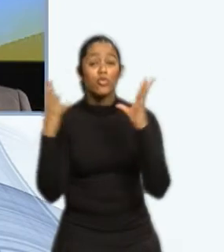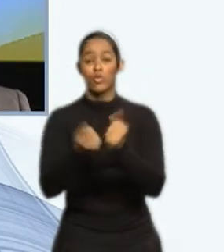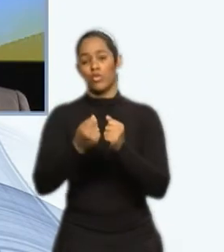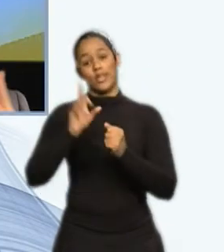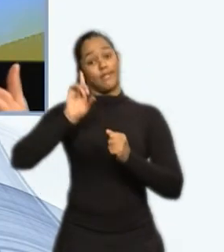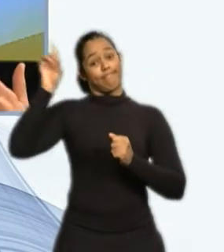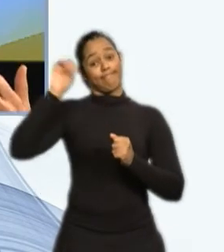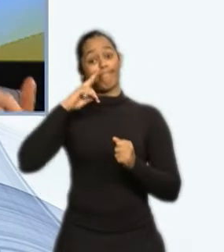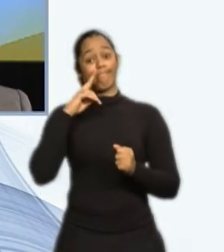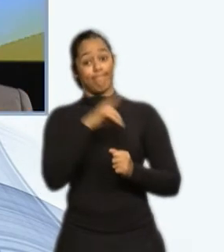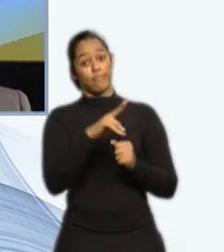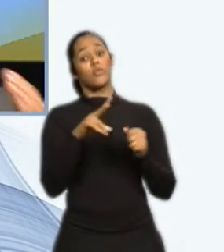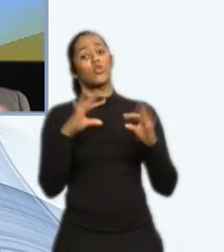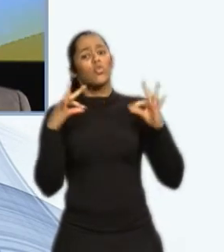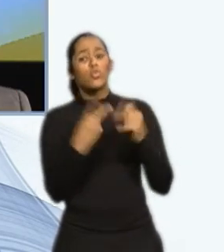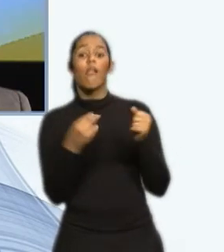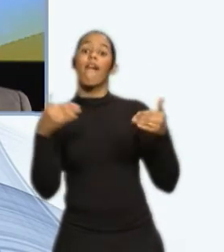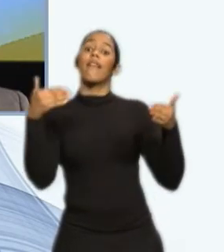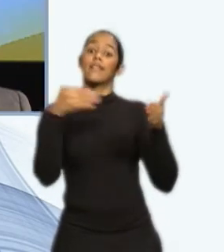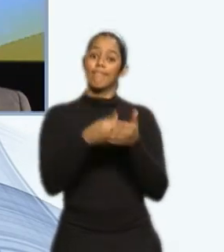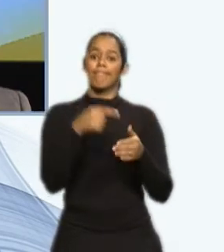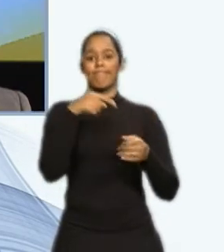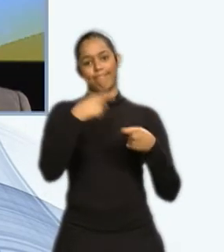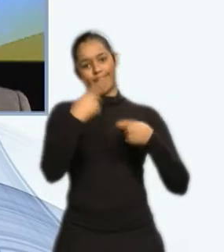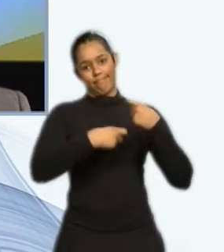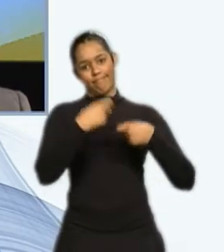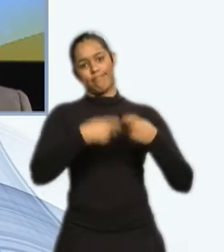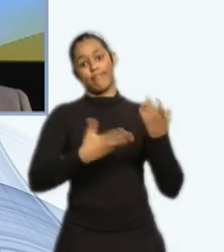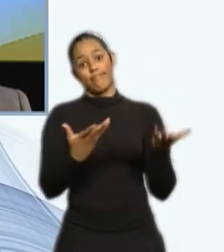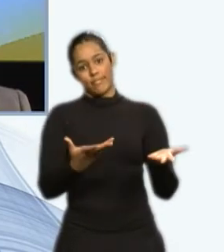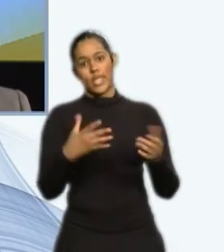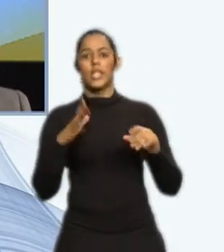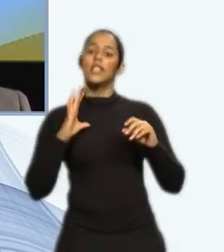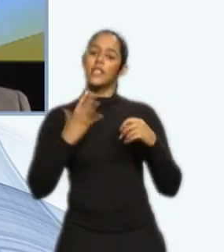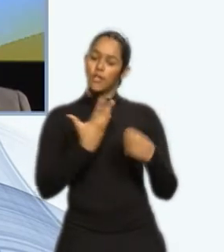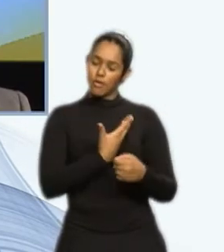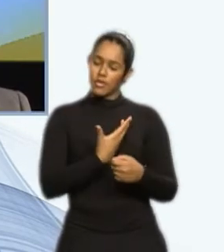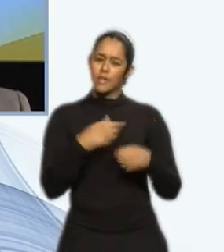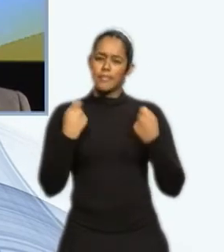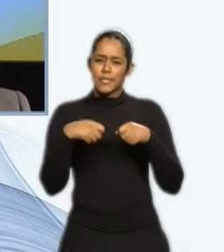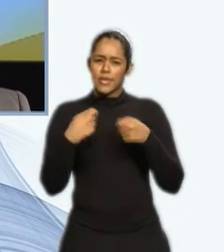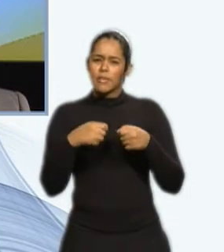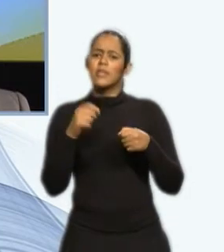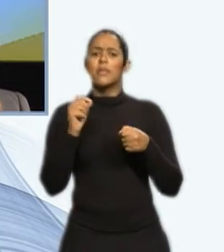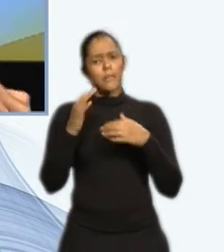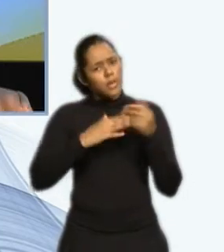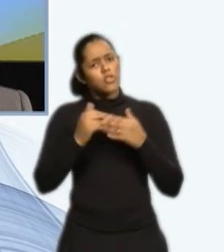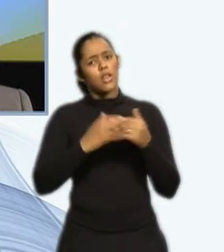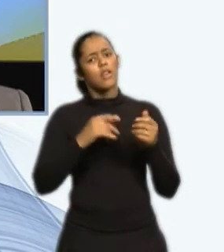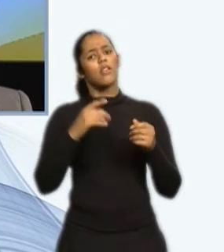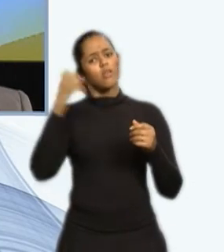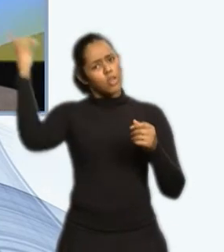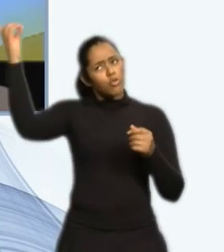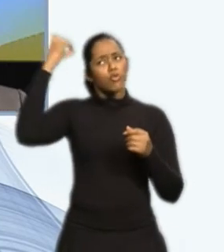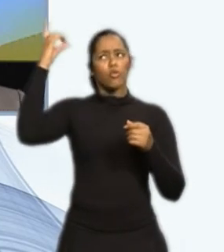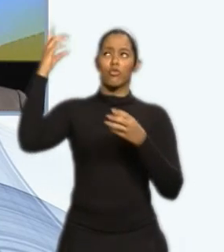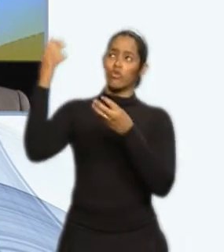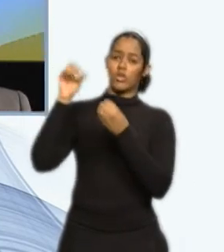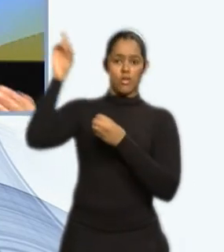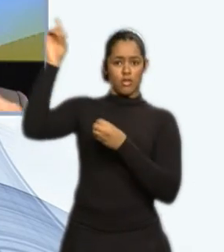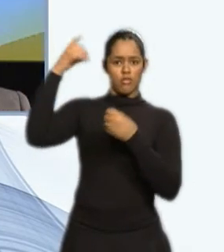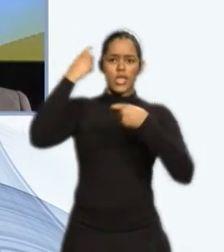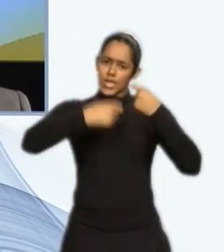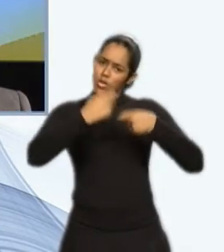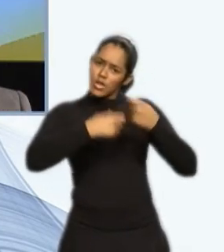e Ele presencia tudo, inclusive nossa sexualidade. Então devemos exercer nossa sexualidade, que é um dom de Deus, nos foi dado